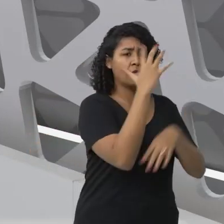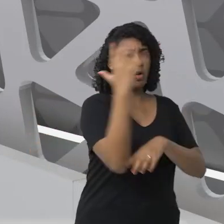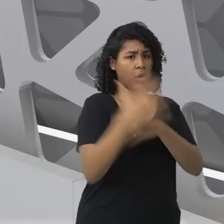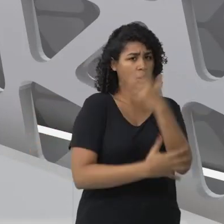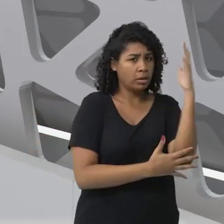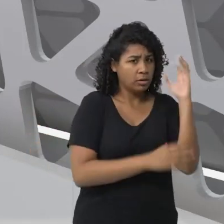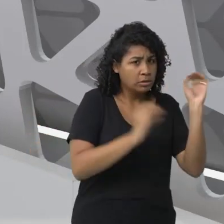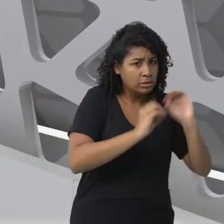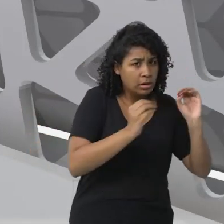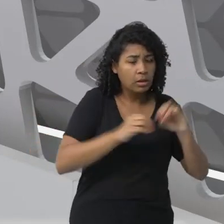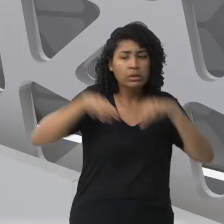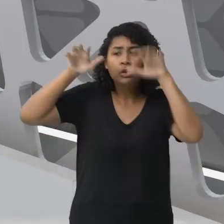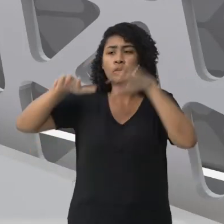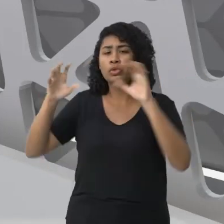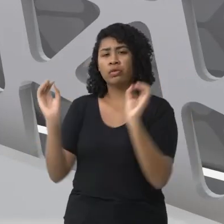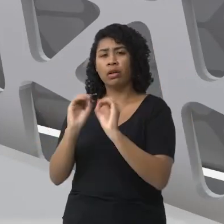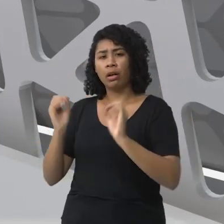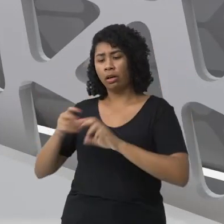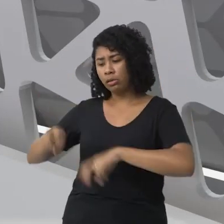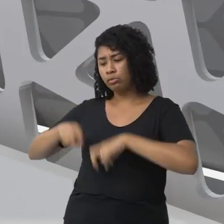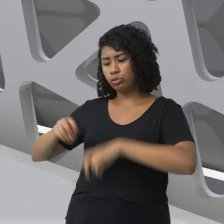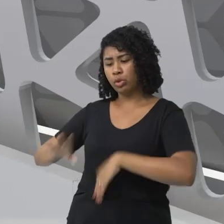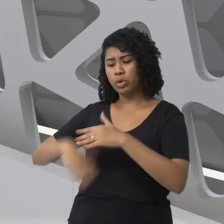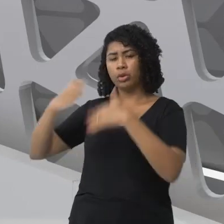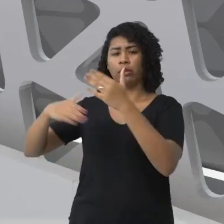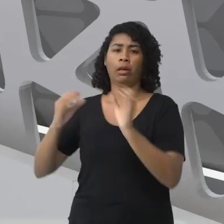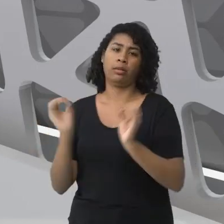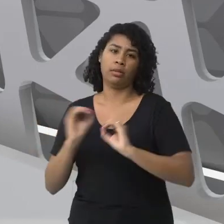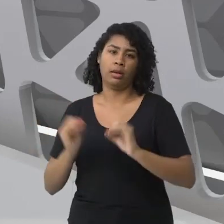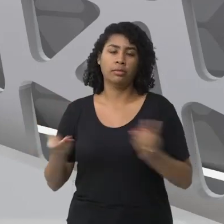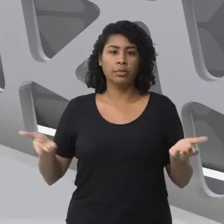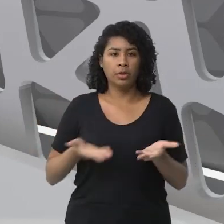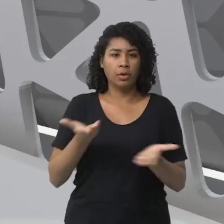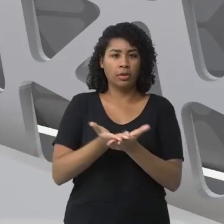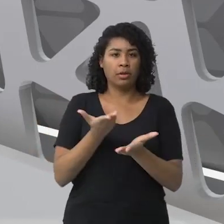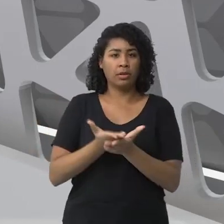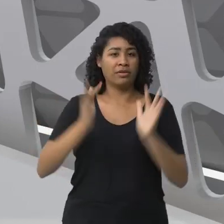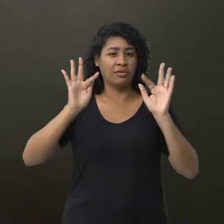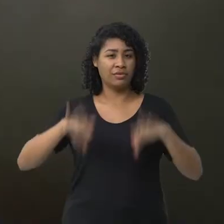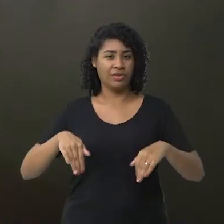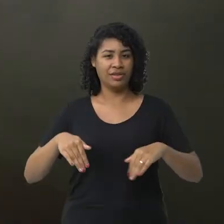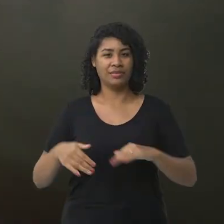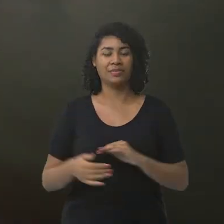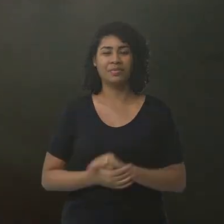não tem chuva, não tem desenvolvimento da agricultura. Então, aqui finalizamos a nossa aula.